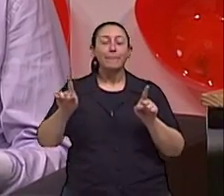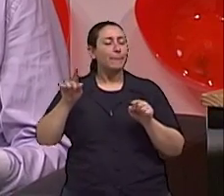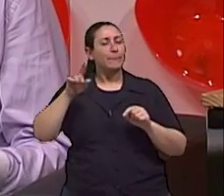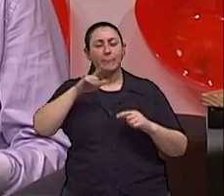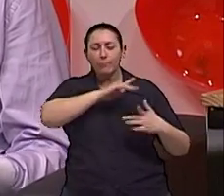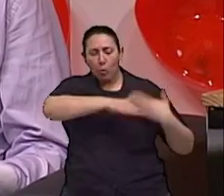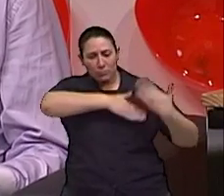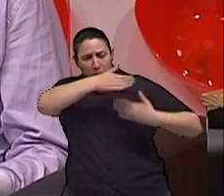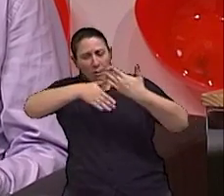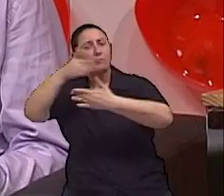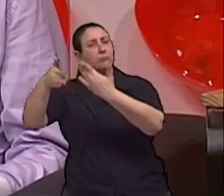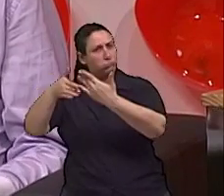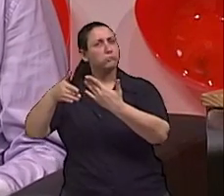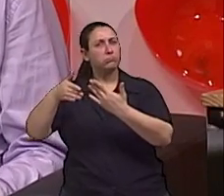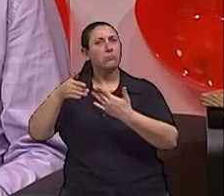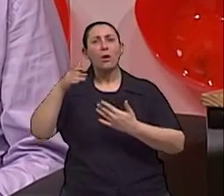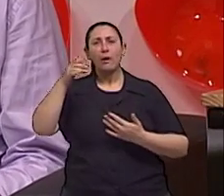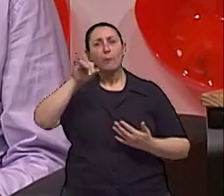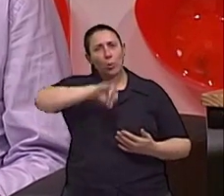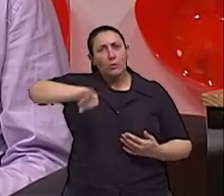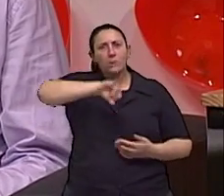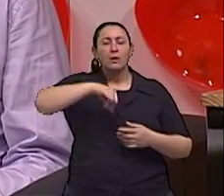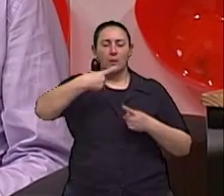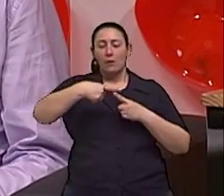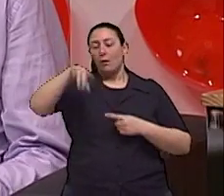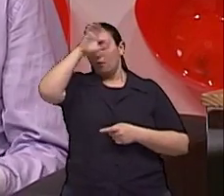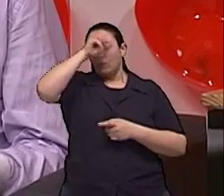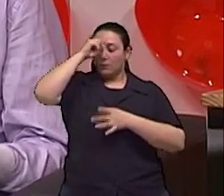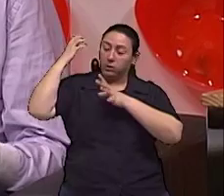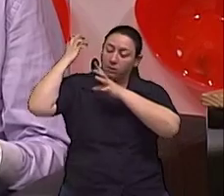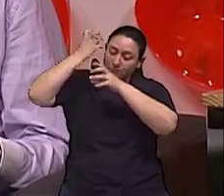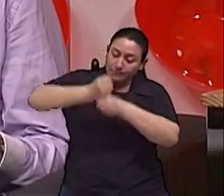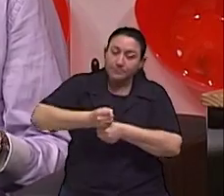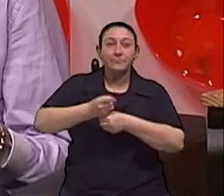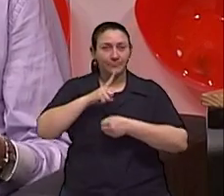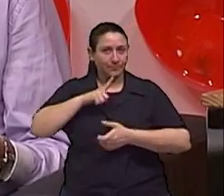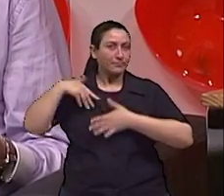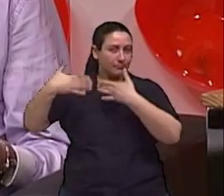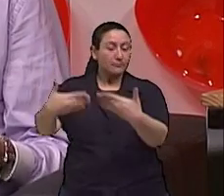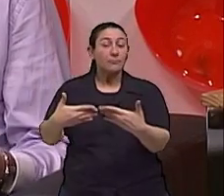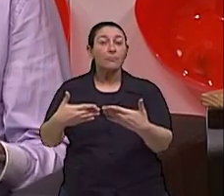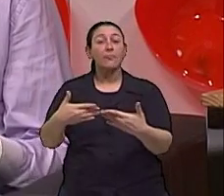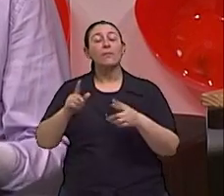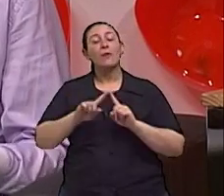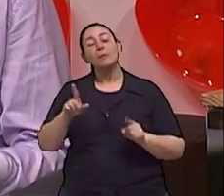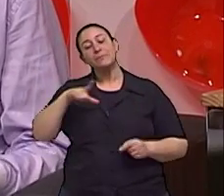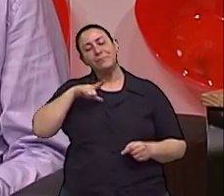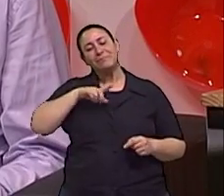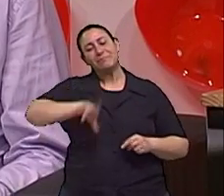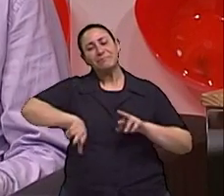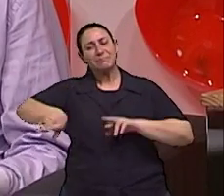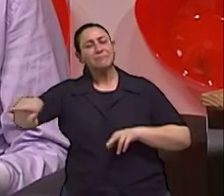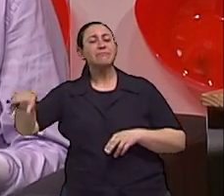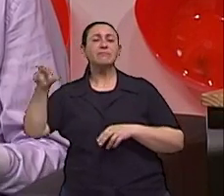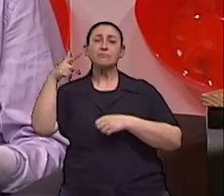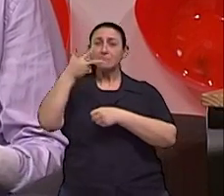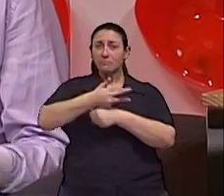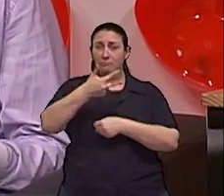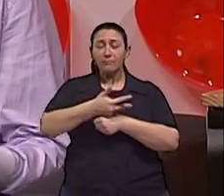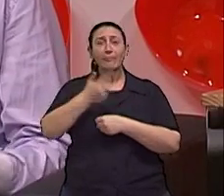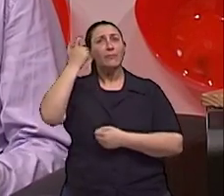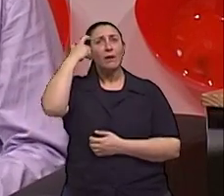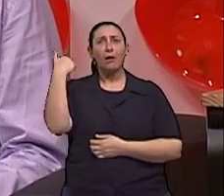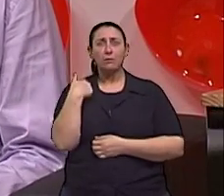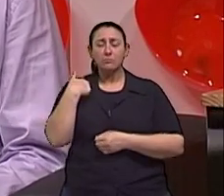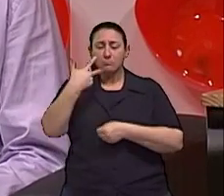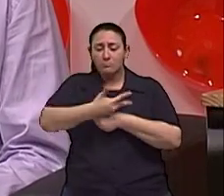aprendizagem, em desenvolvimento, e é isso que nós precisamos explorar. O idoso precisa encontrar o sentido dele ser idoso, e não tentar ficar